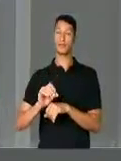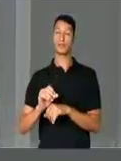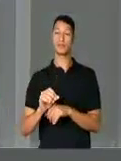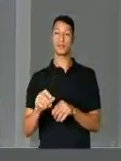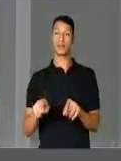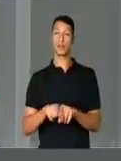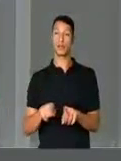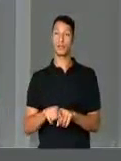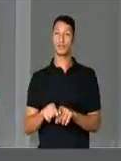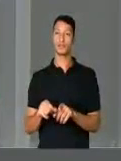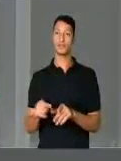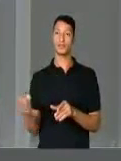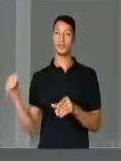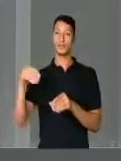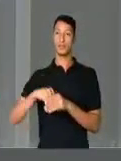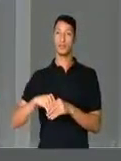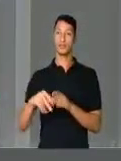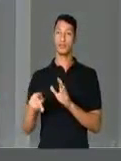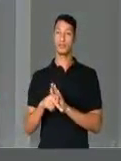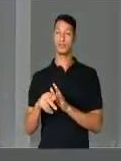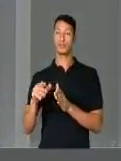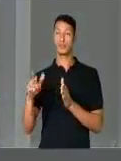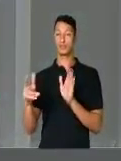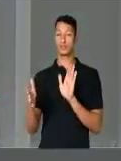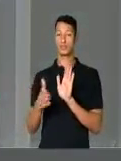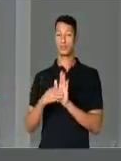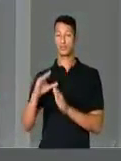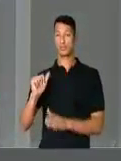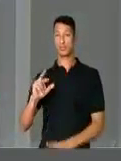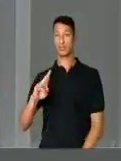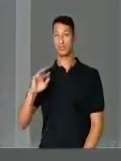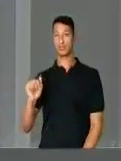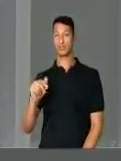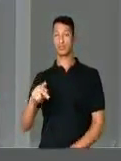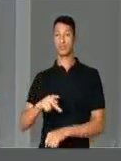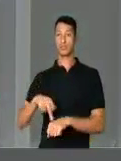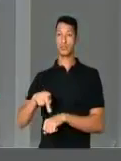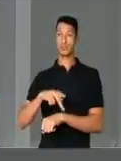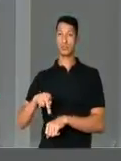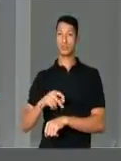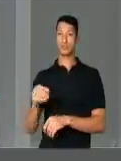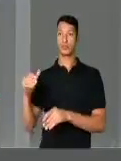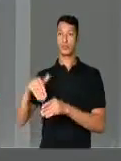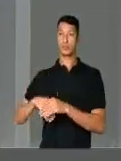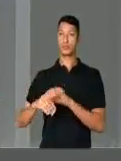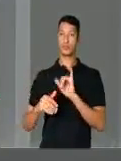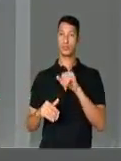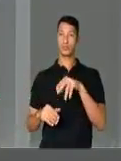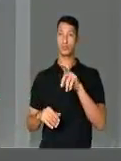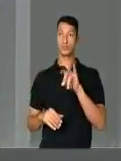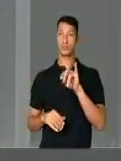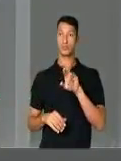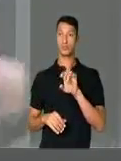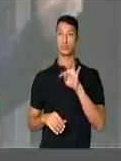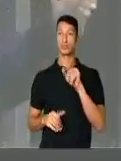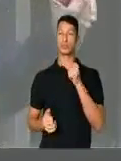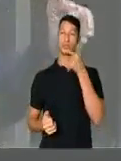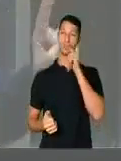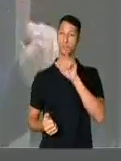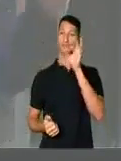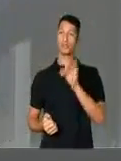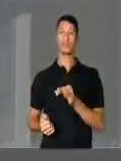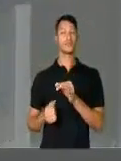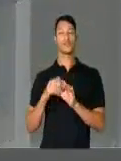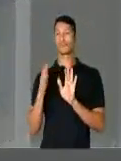Constituição e incluírem na Carta Magna do país a eleição indireta,